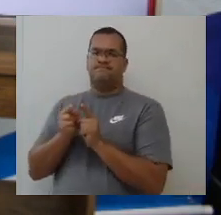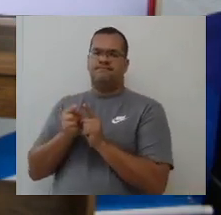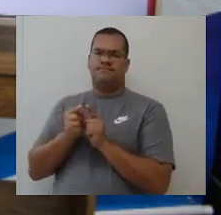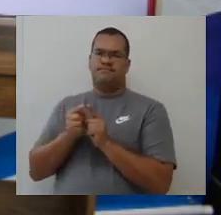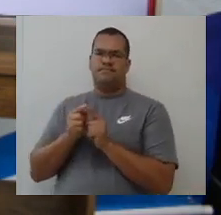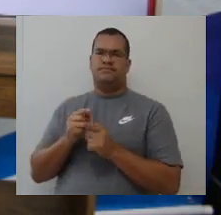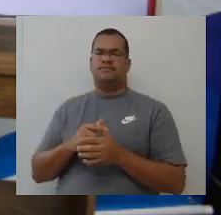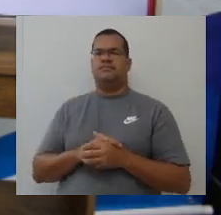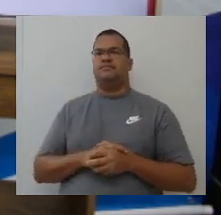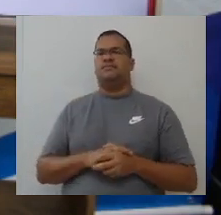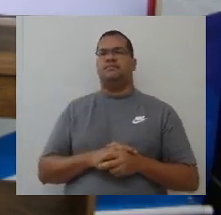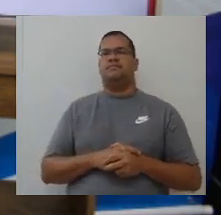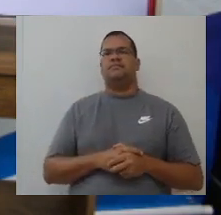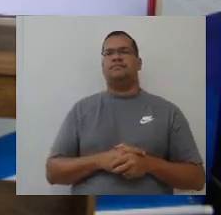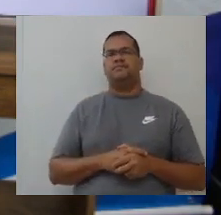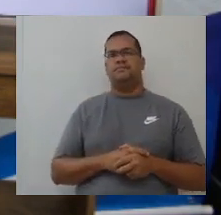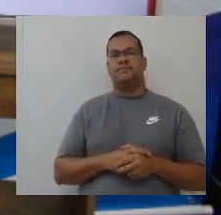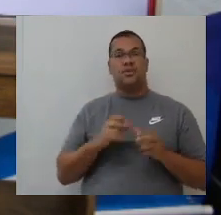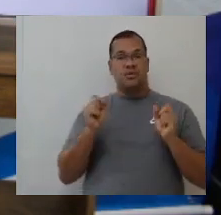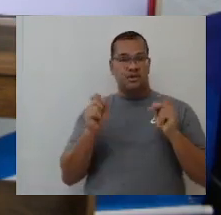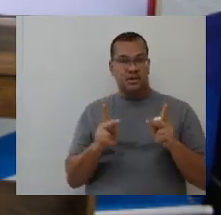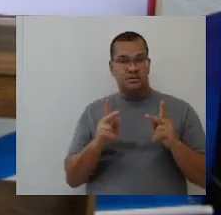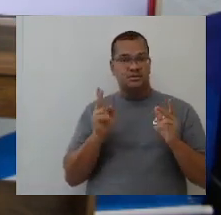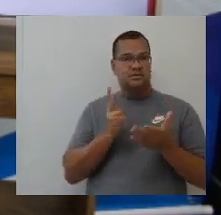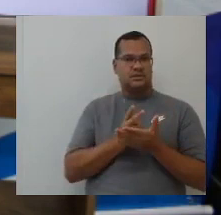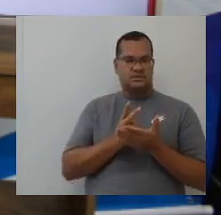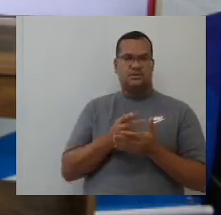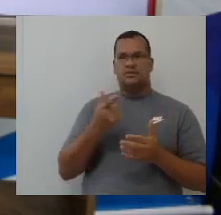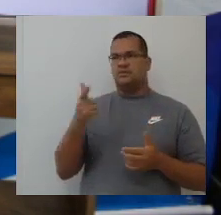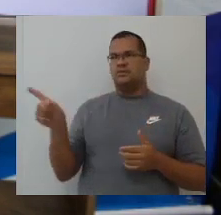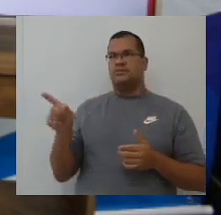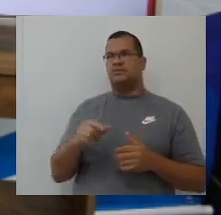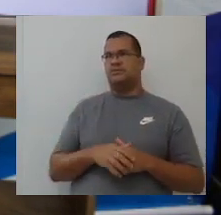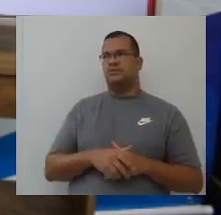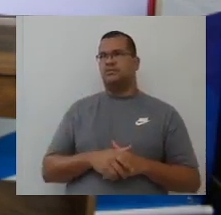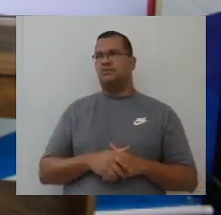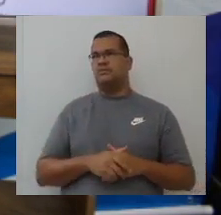forma abreviada. Beleza? Vamos lá, próximo.